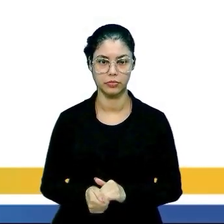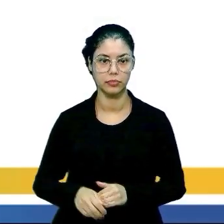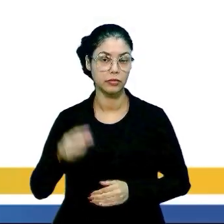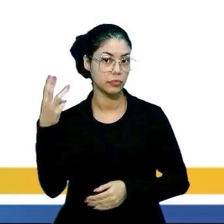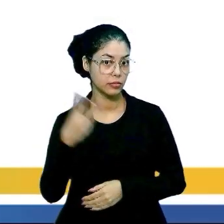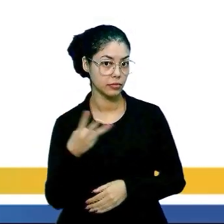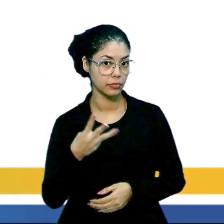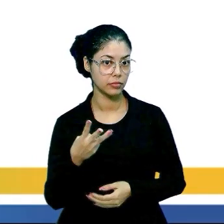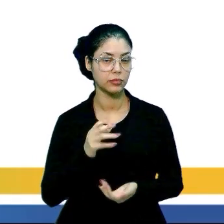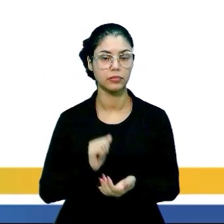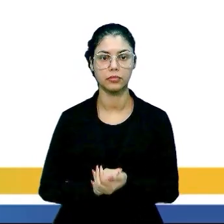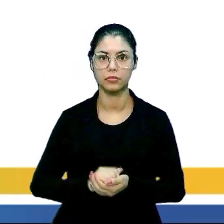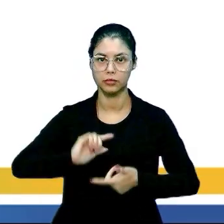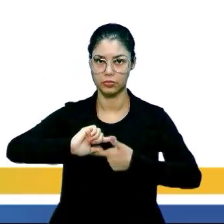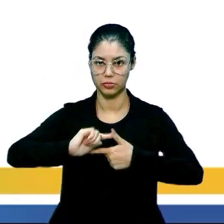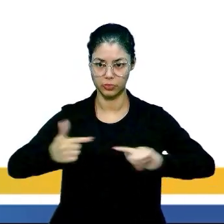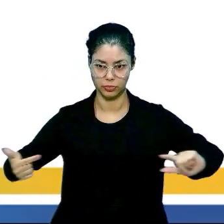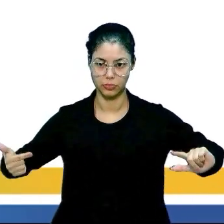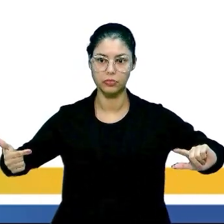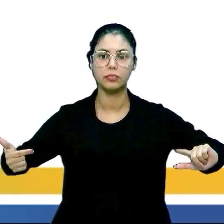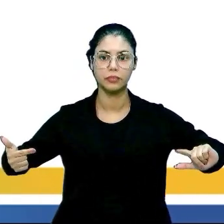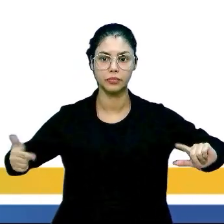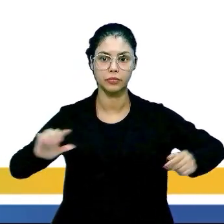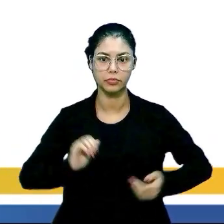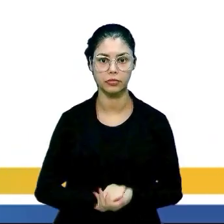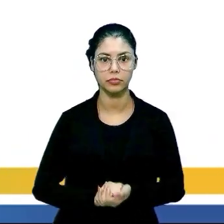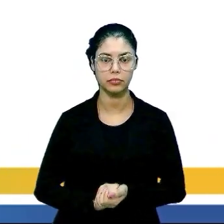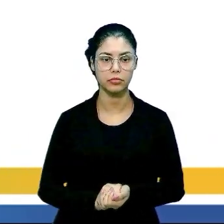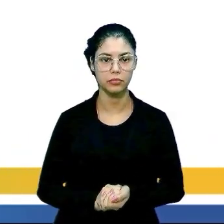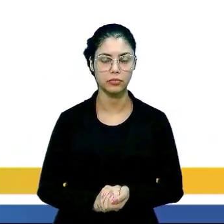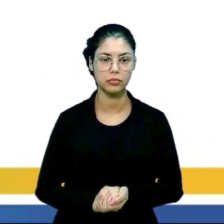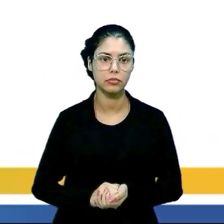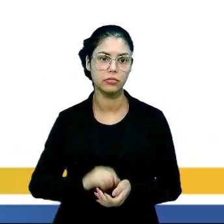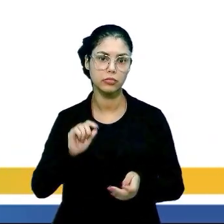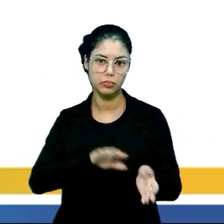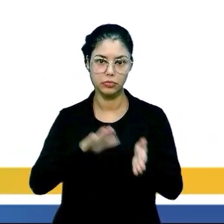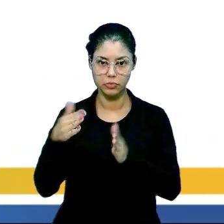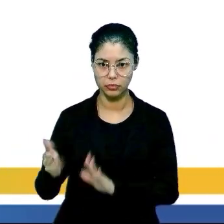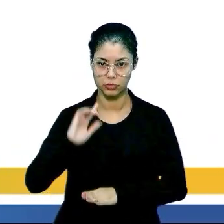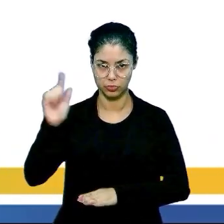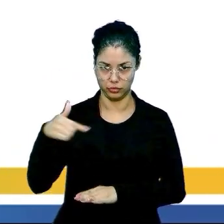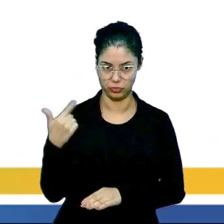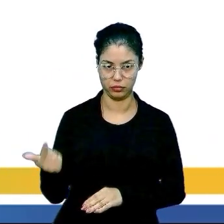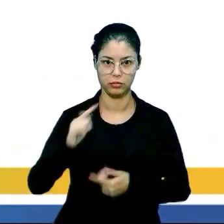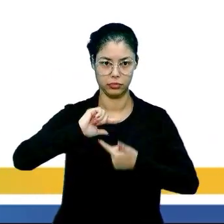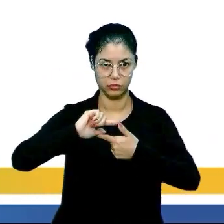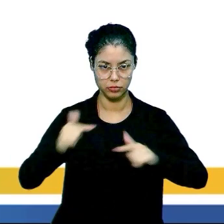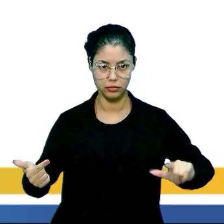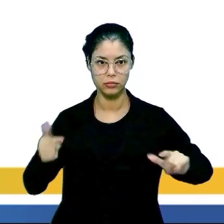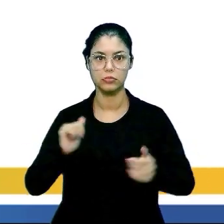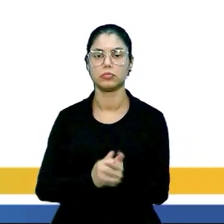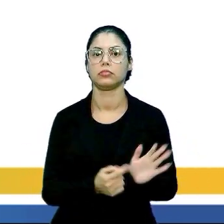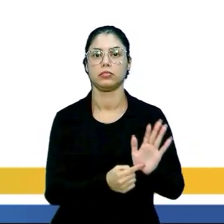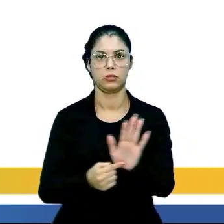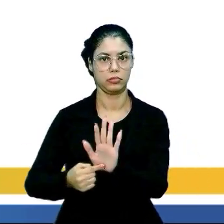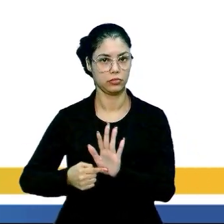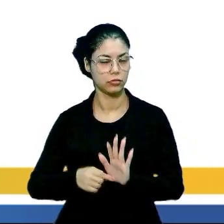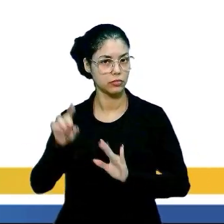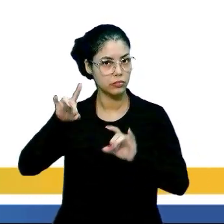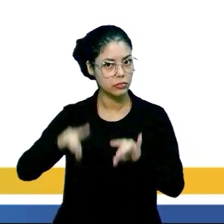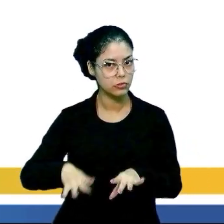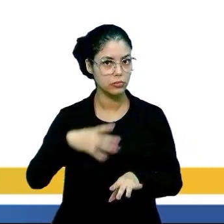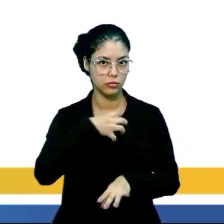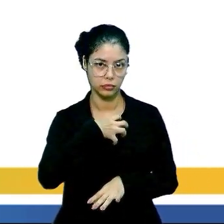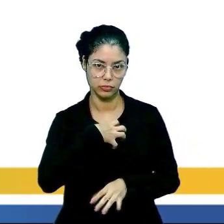A terceira geração modernista, ou terceira fase do modernismo, ou fase pós-modernista, representa o